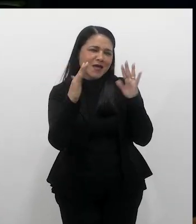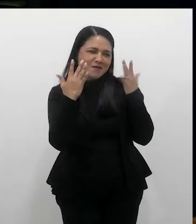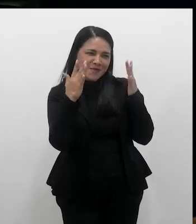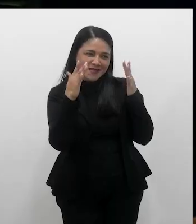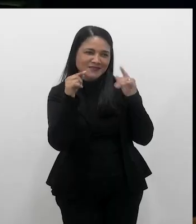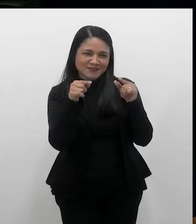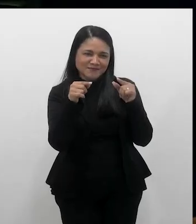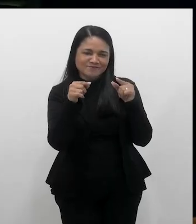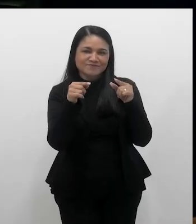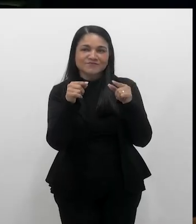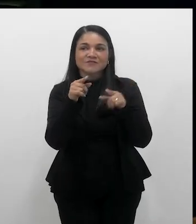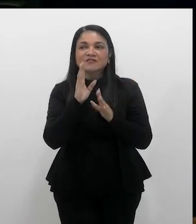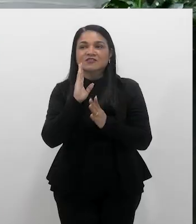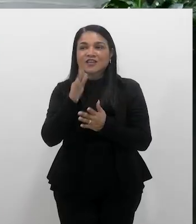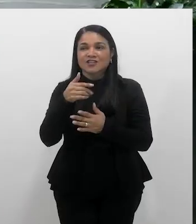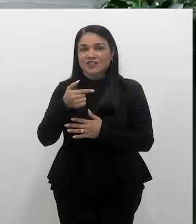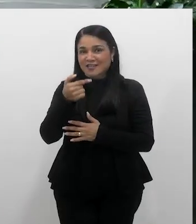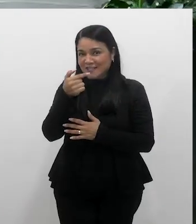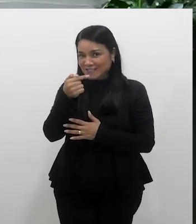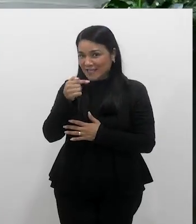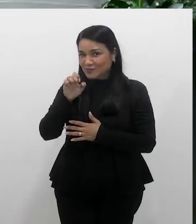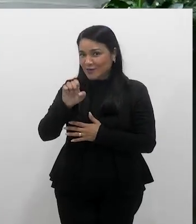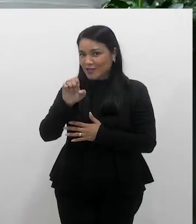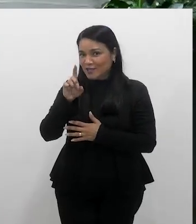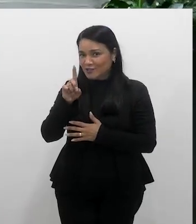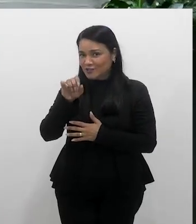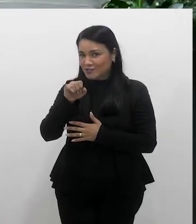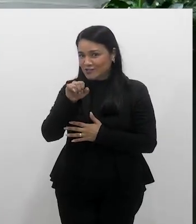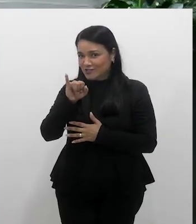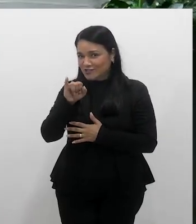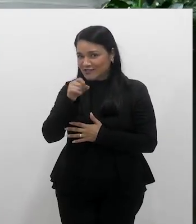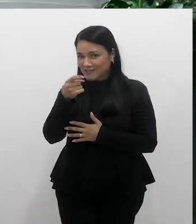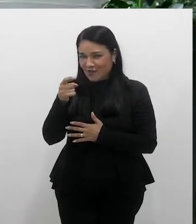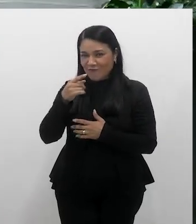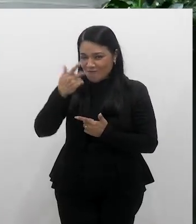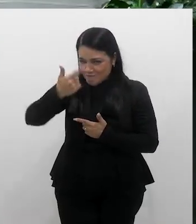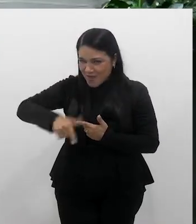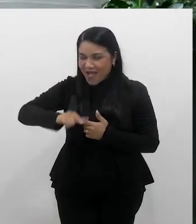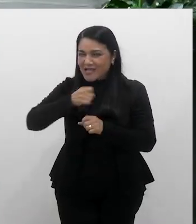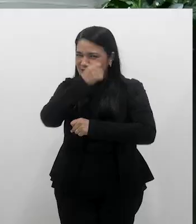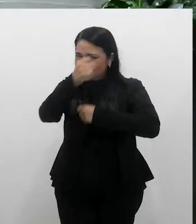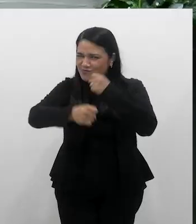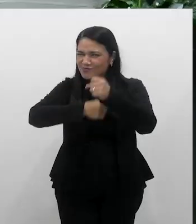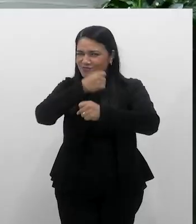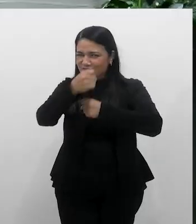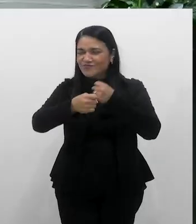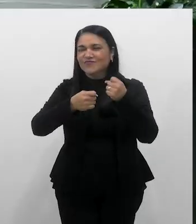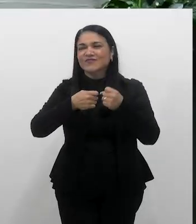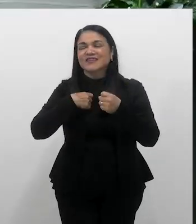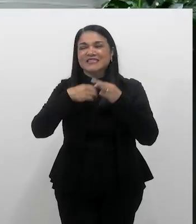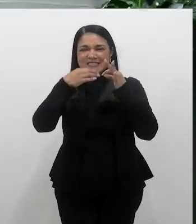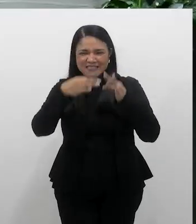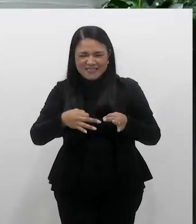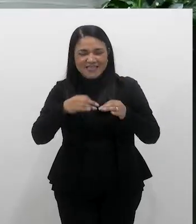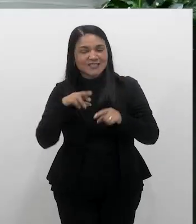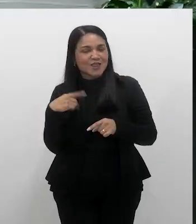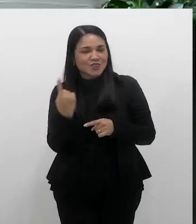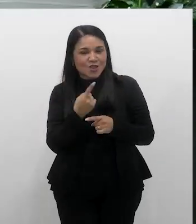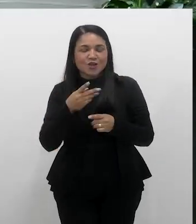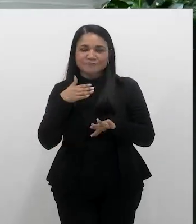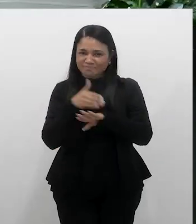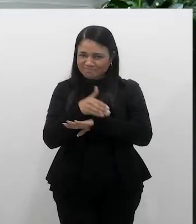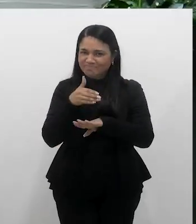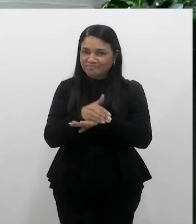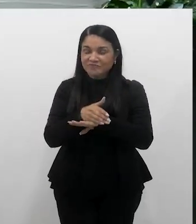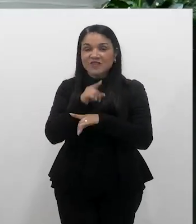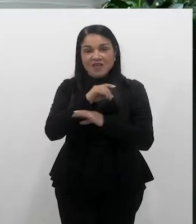parabéns por mais essa investida. Quem já está na 7ª vai para frente, vai para frente. É isso. E pode ter certeza que nós aqui